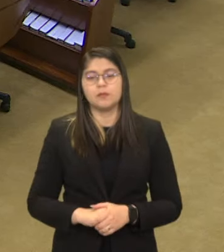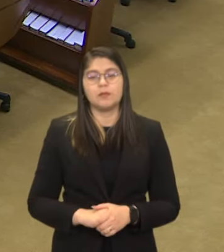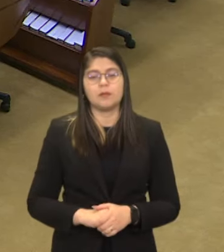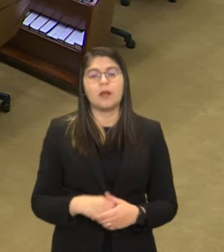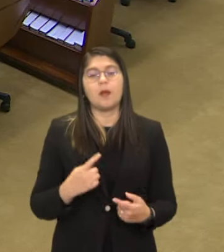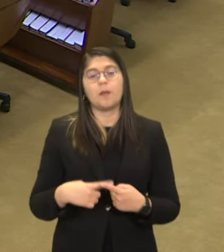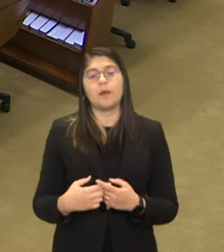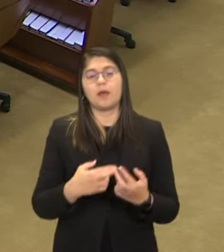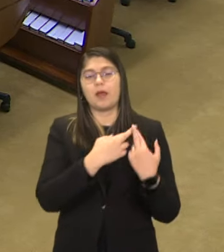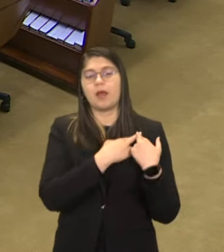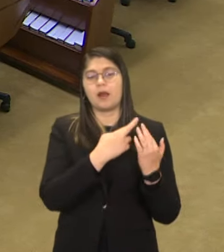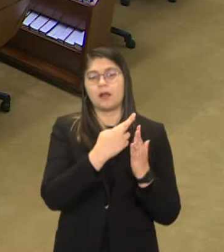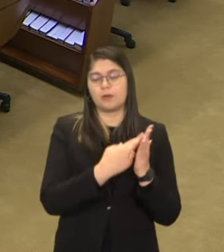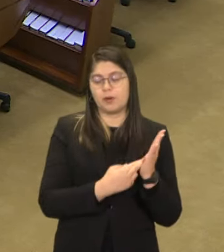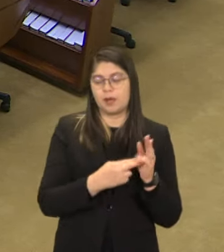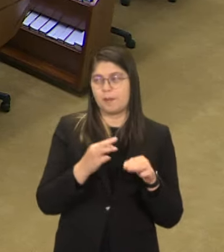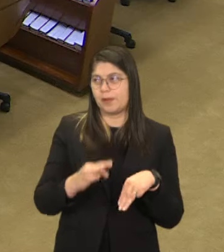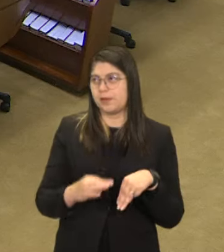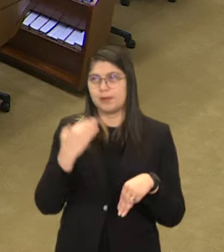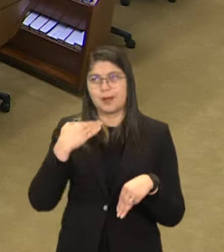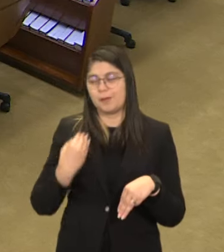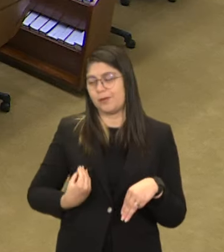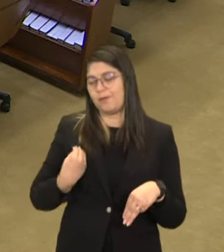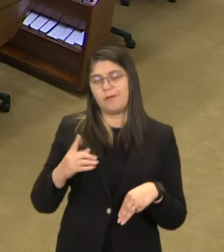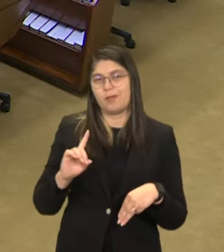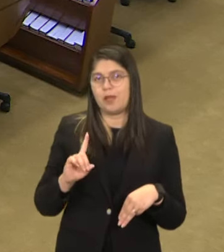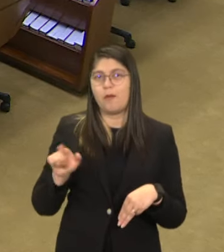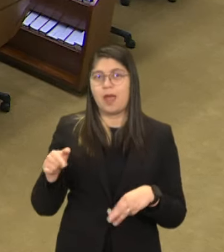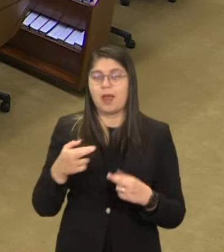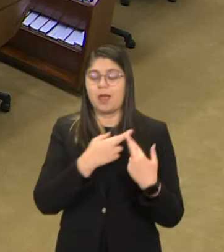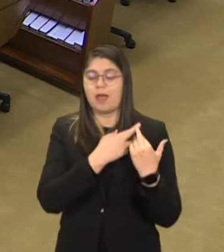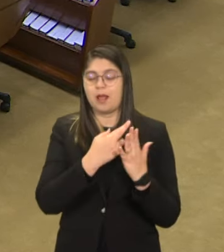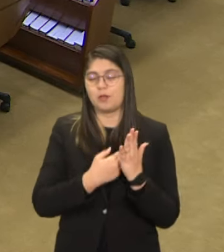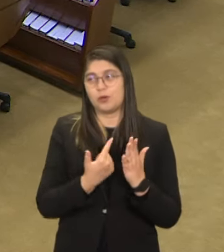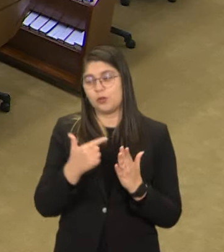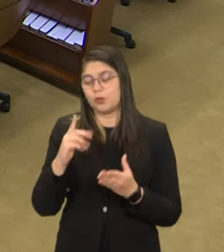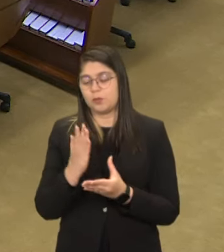Lúcia, ainda não está presente. Não está presente.